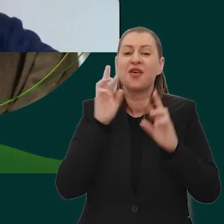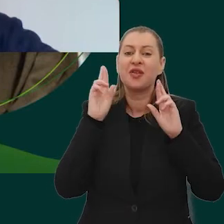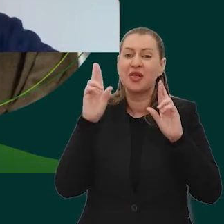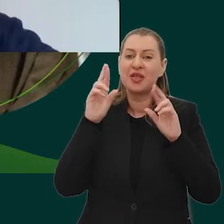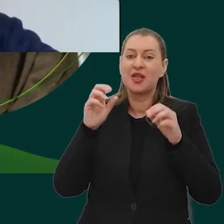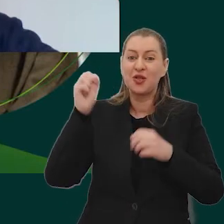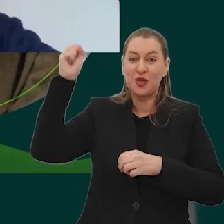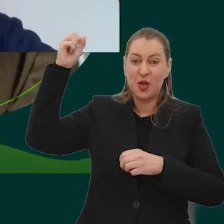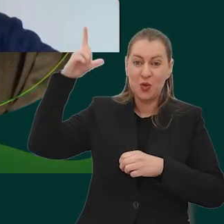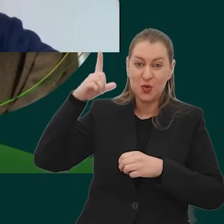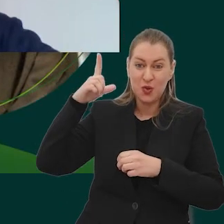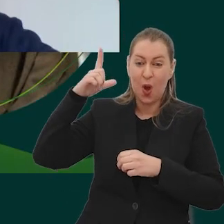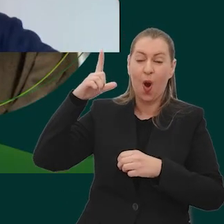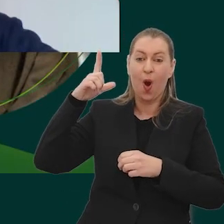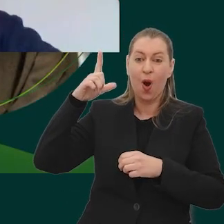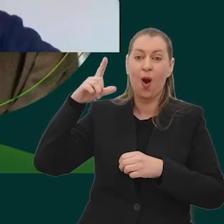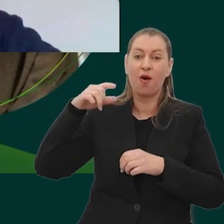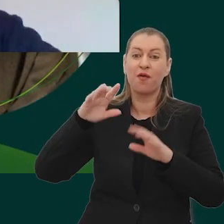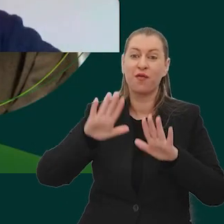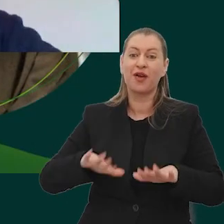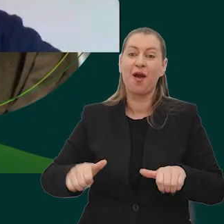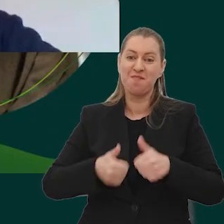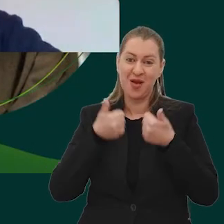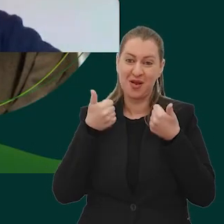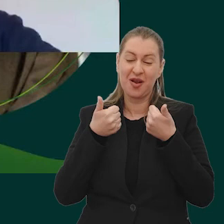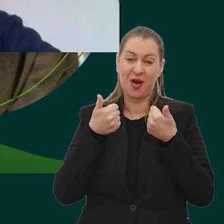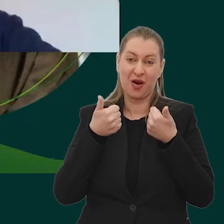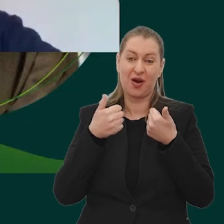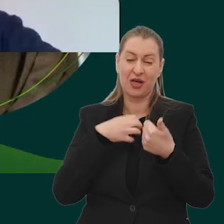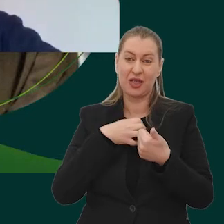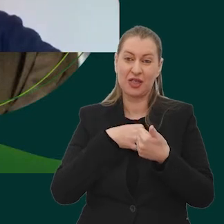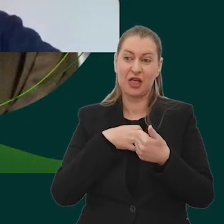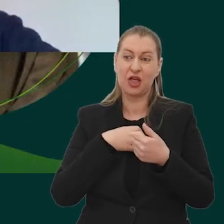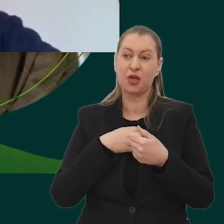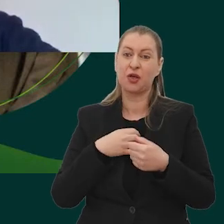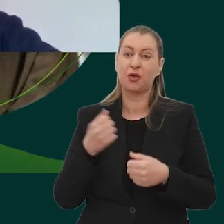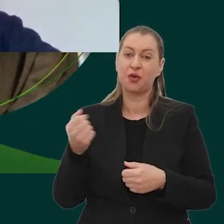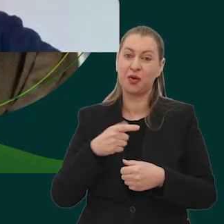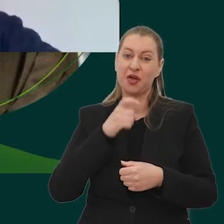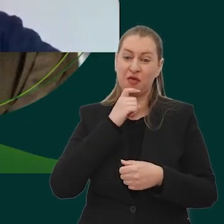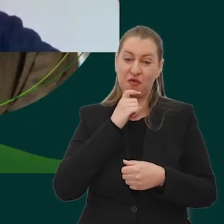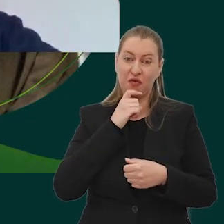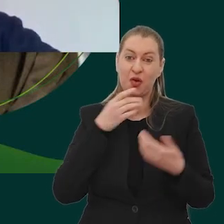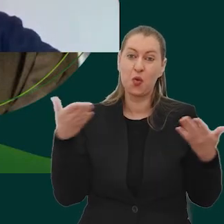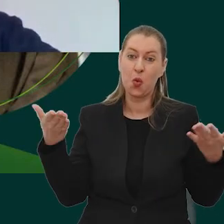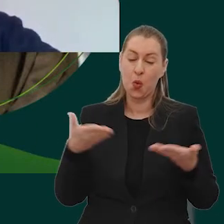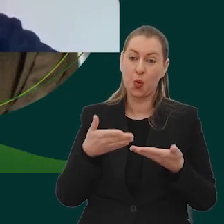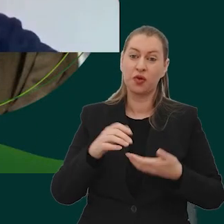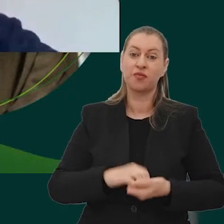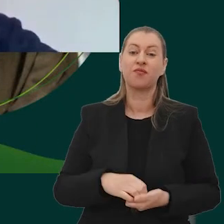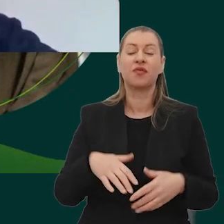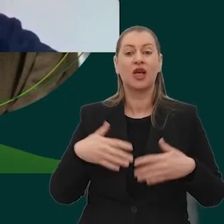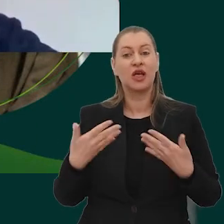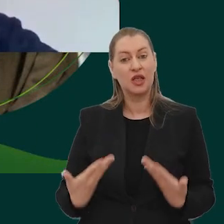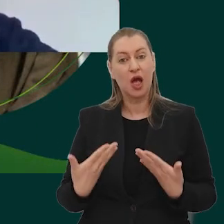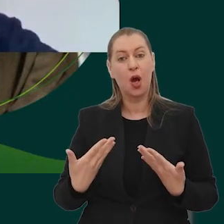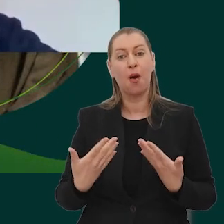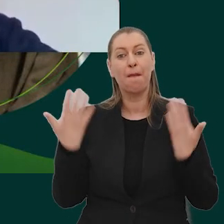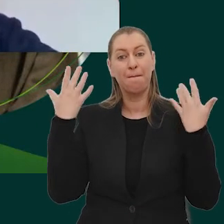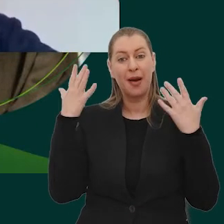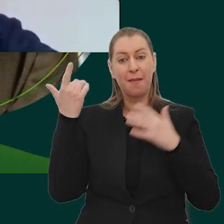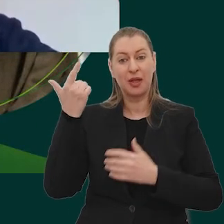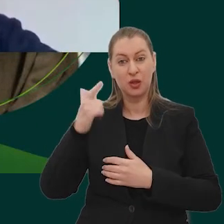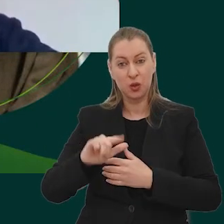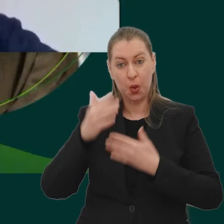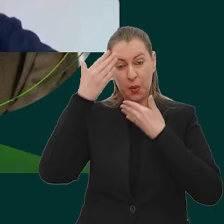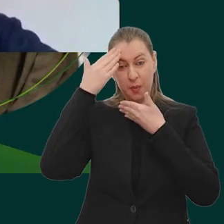saia um solzinho, fique um solzinho para ficar um pouquinho mais agradável do que tá esse friozão. Então, parabéns